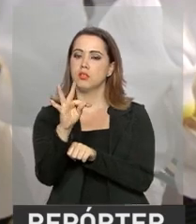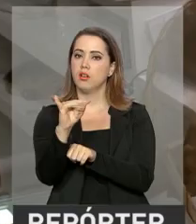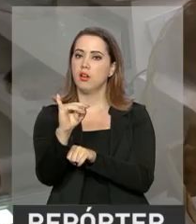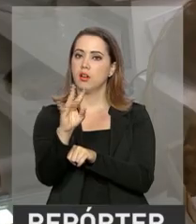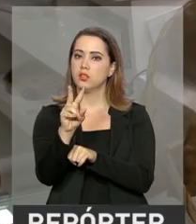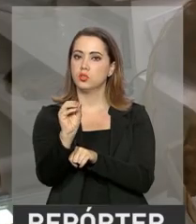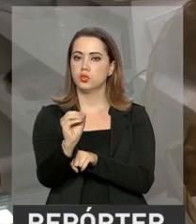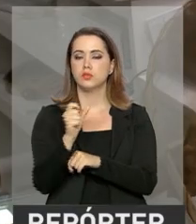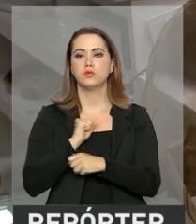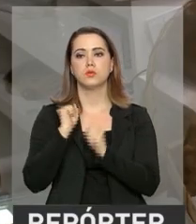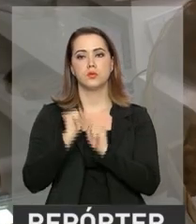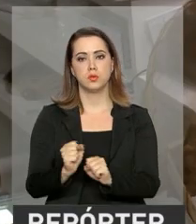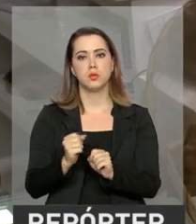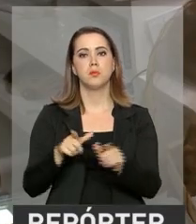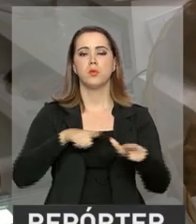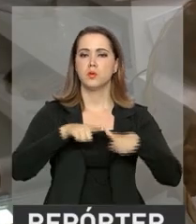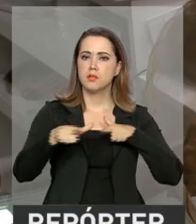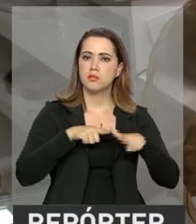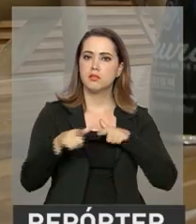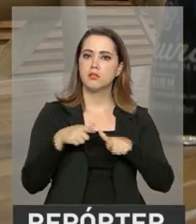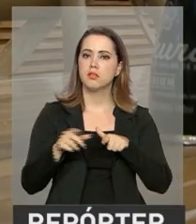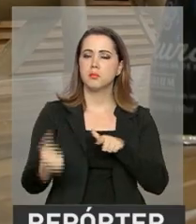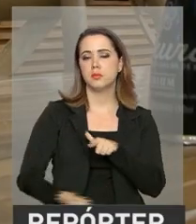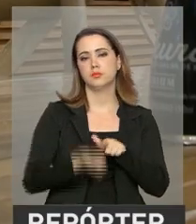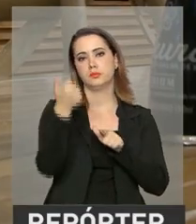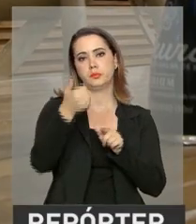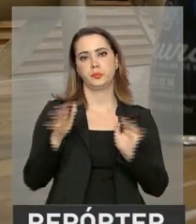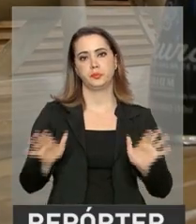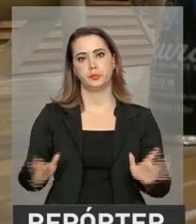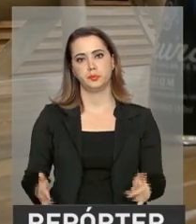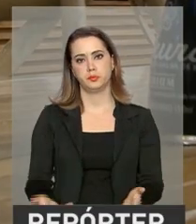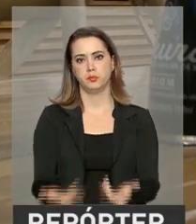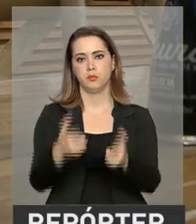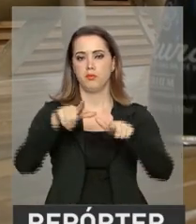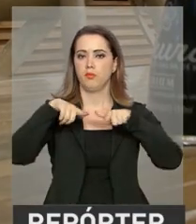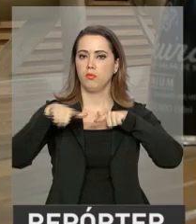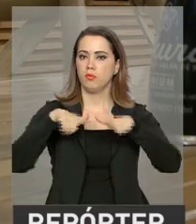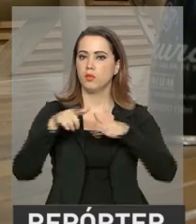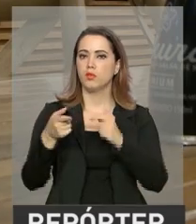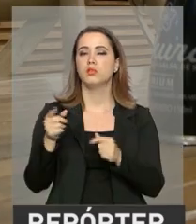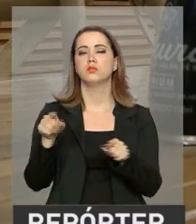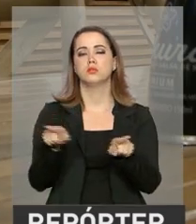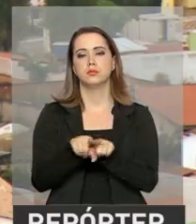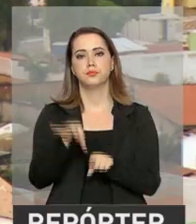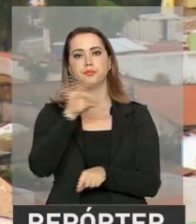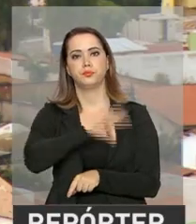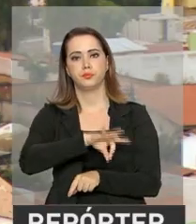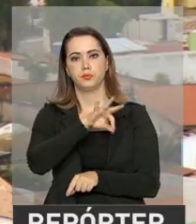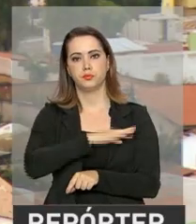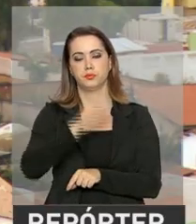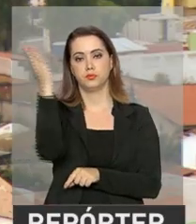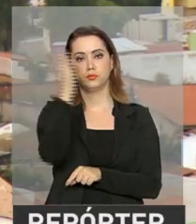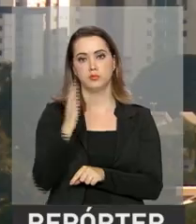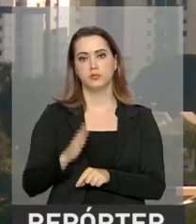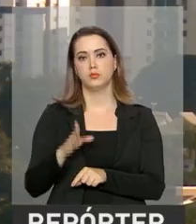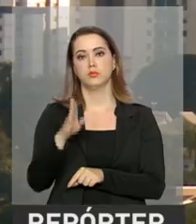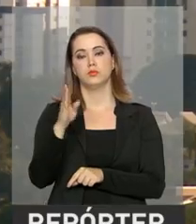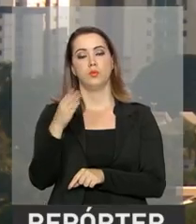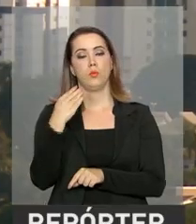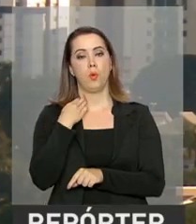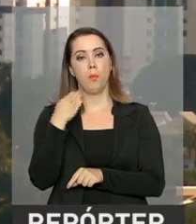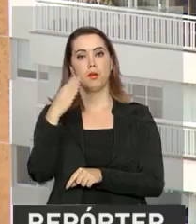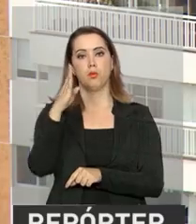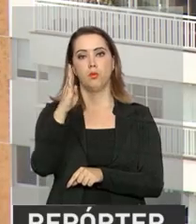empregá-los na atividade produtiva contribuindo para a geração de empregos e a geração de renda no Brasil o BNDS poderá